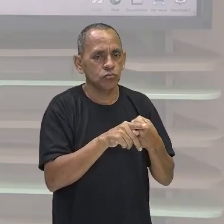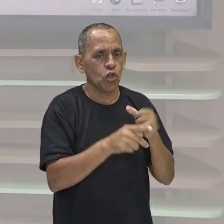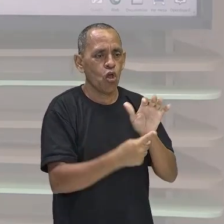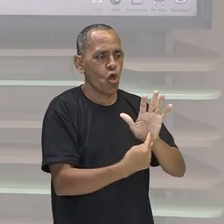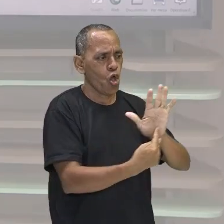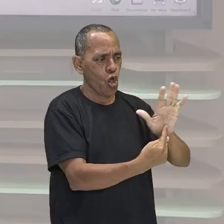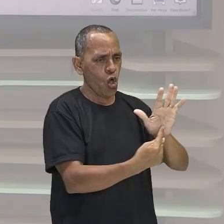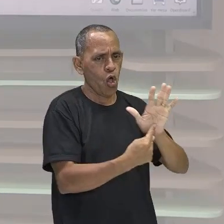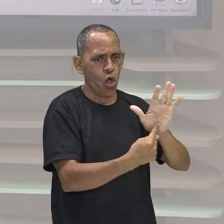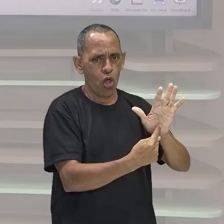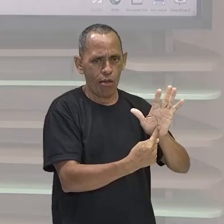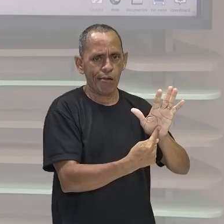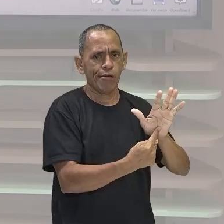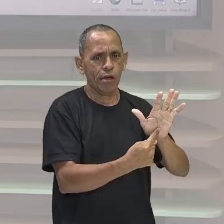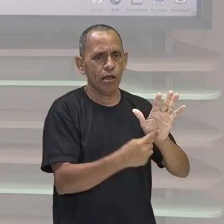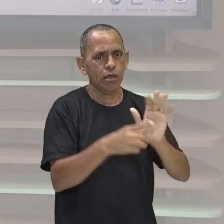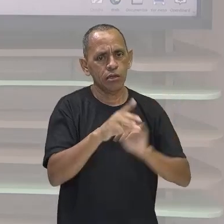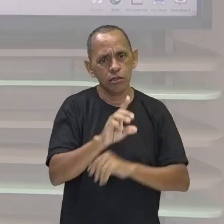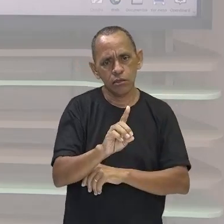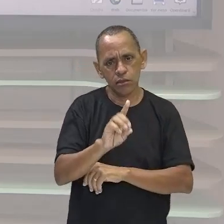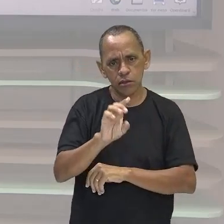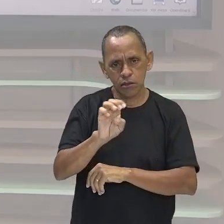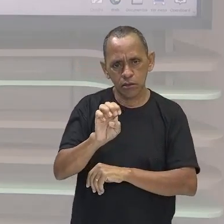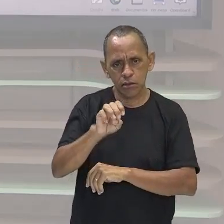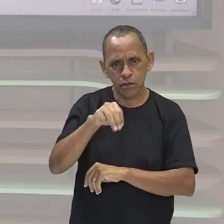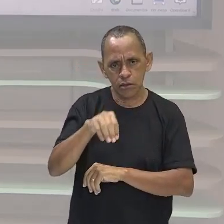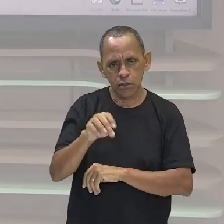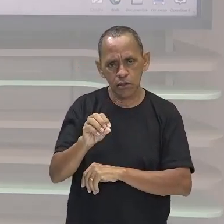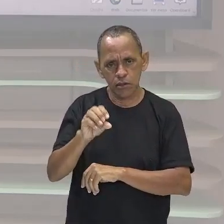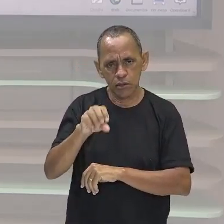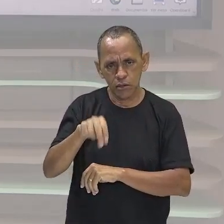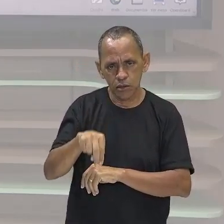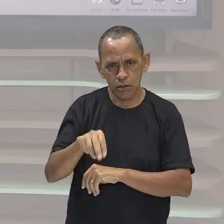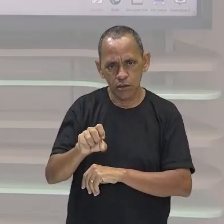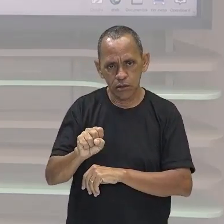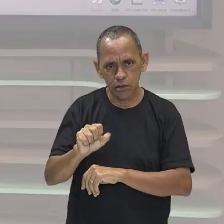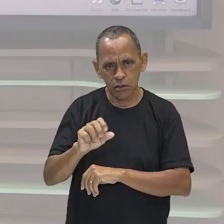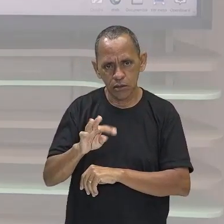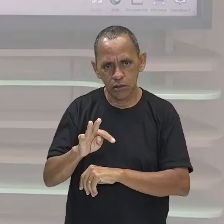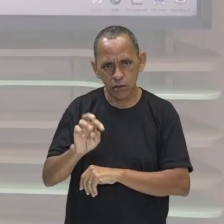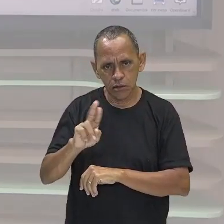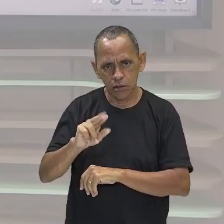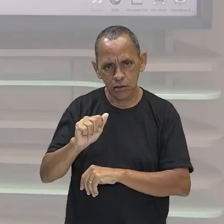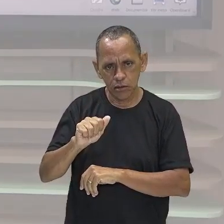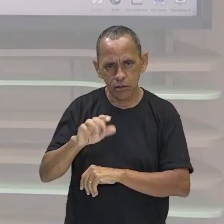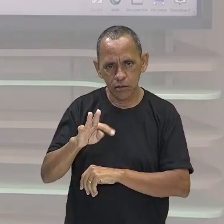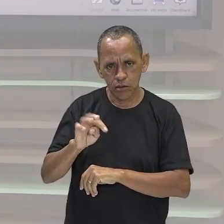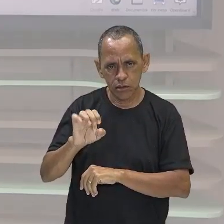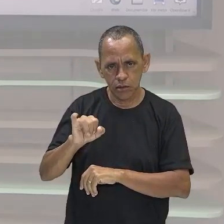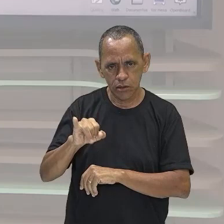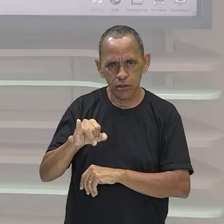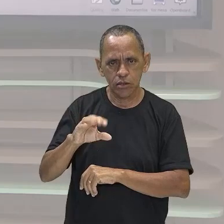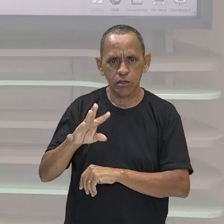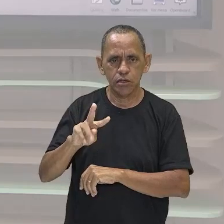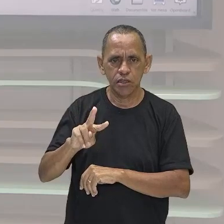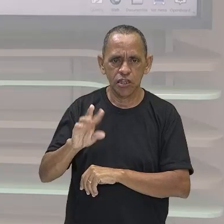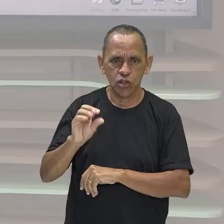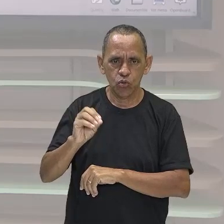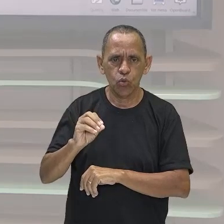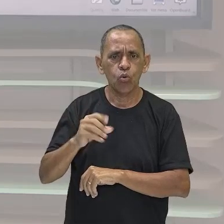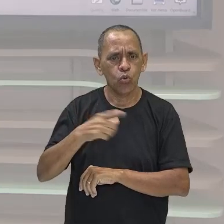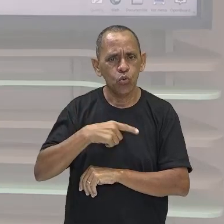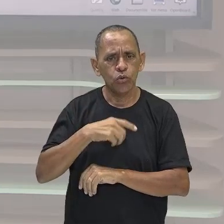Aves também substitui, é um sinônimo que substitui os urubus. Então, tudo isso vai tratar a coesão. Qual mais que nós temos aí? Qual